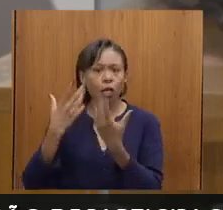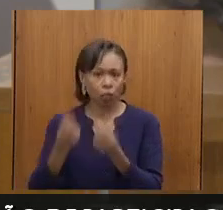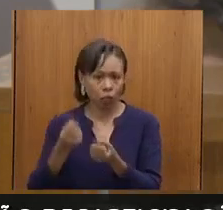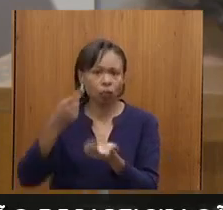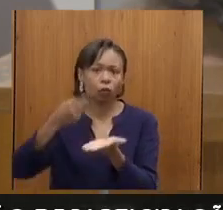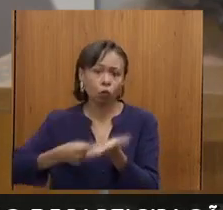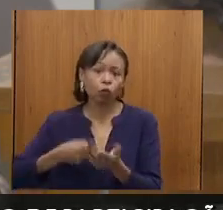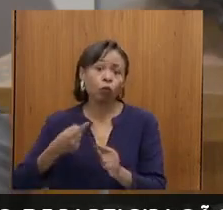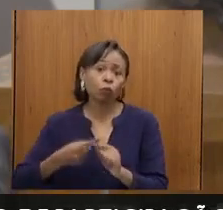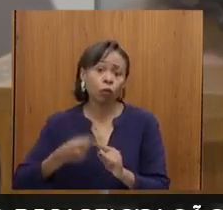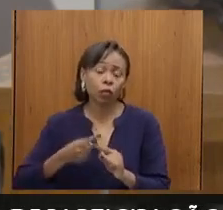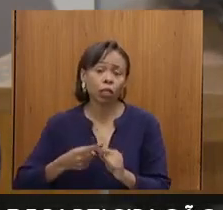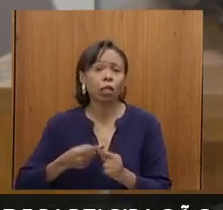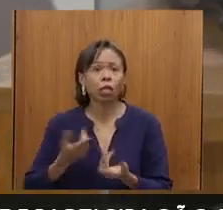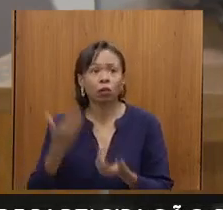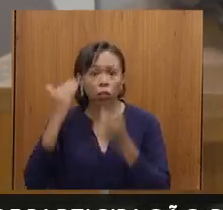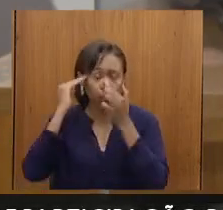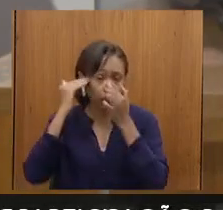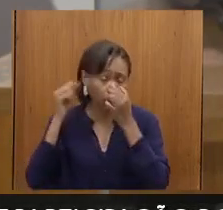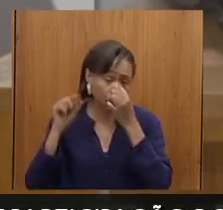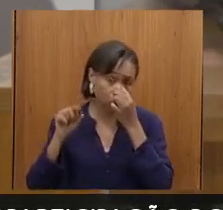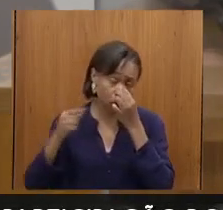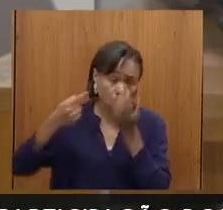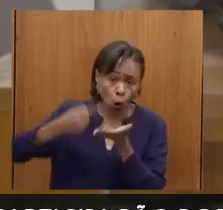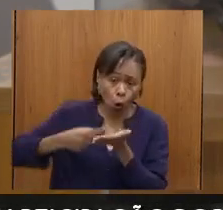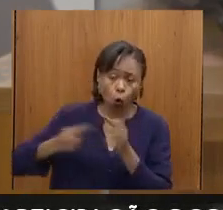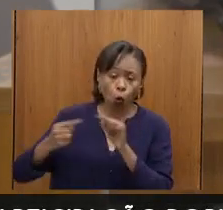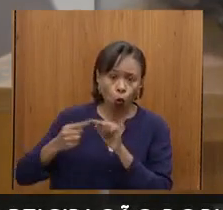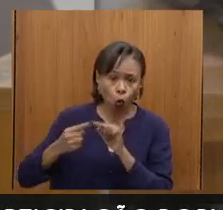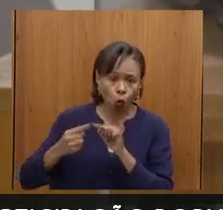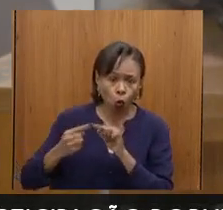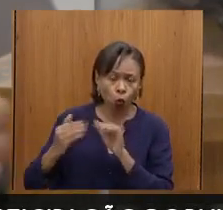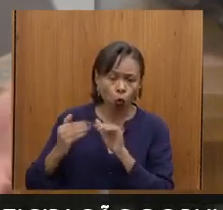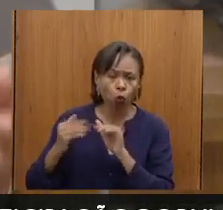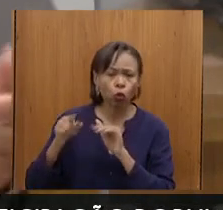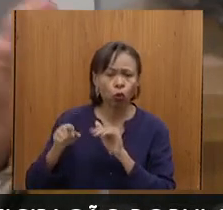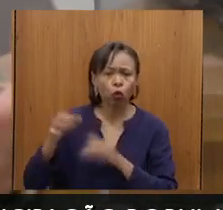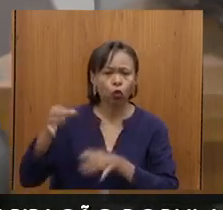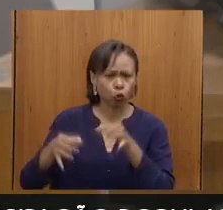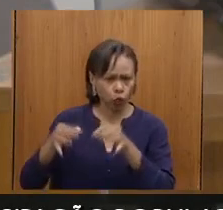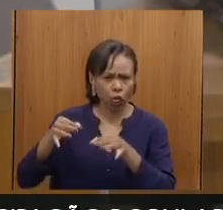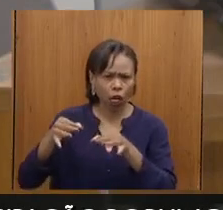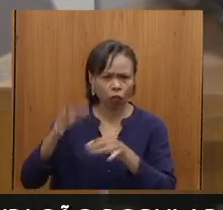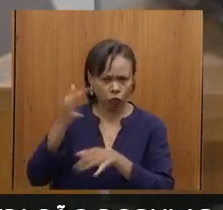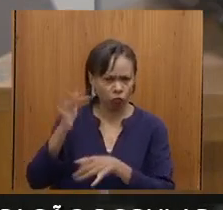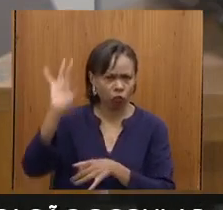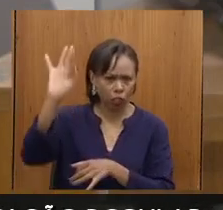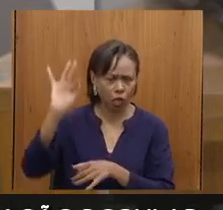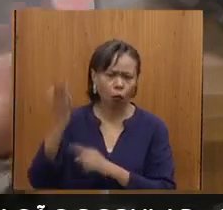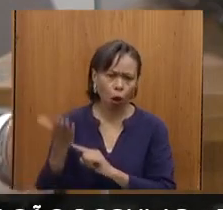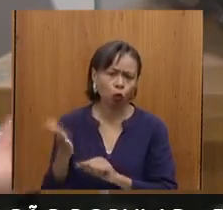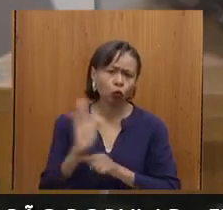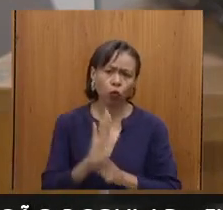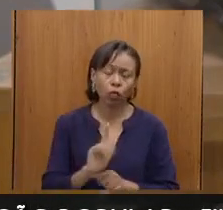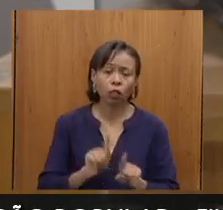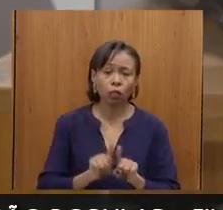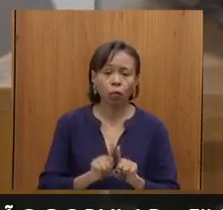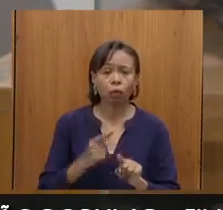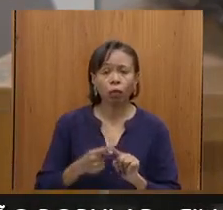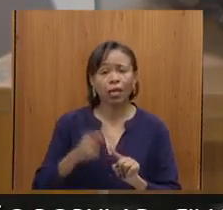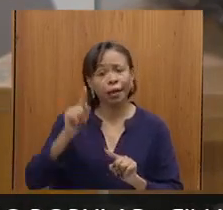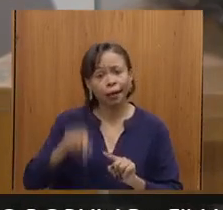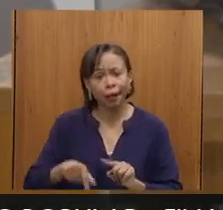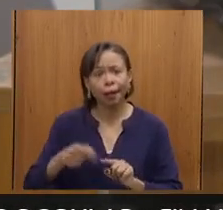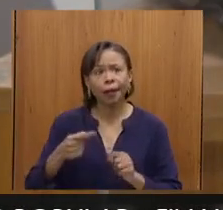entendemos, inclusive com o Judiciário Federal também dando a sua parcela de contribuição de que seria essa a